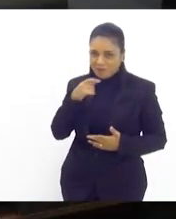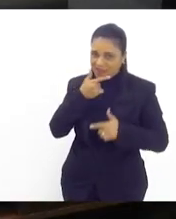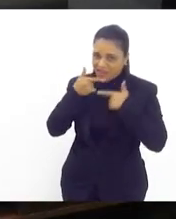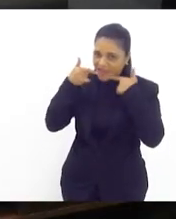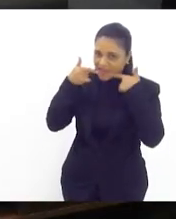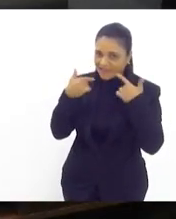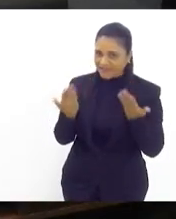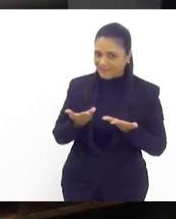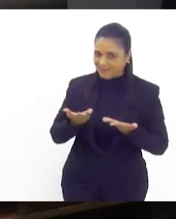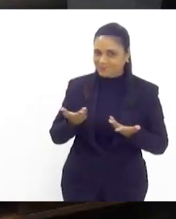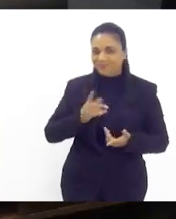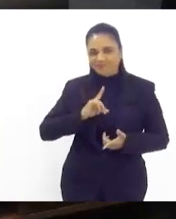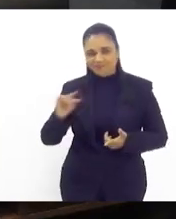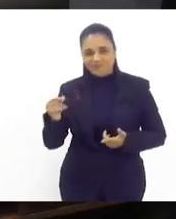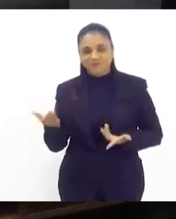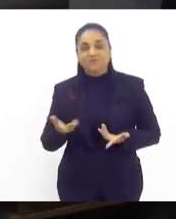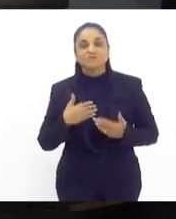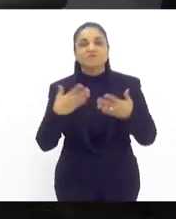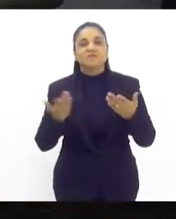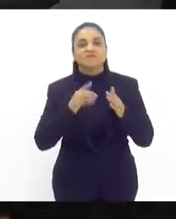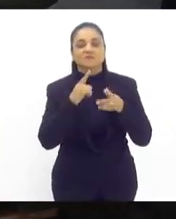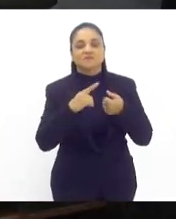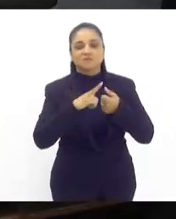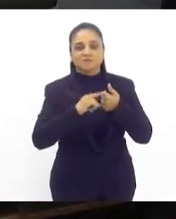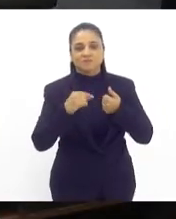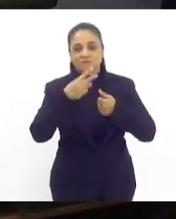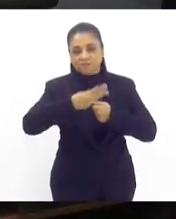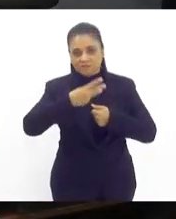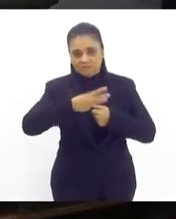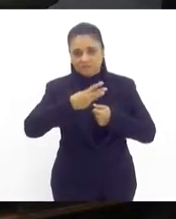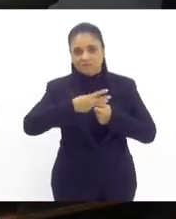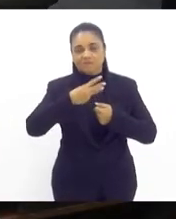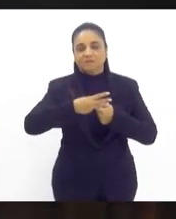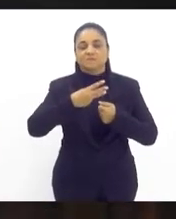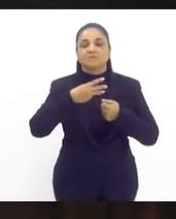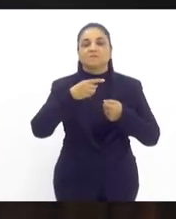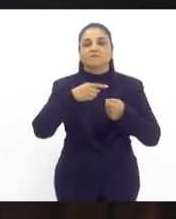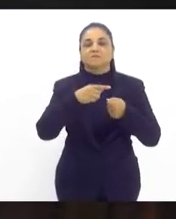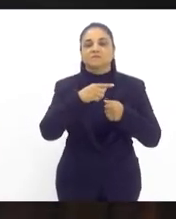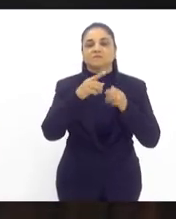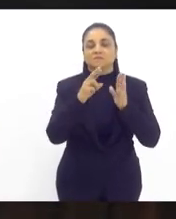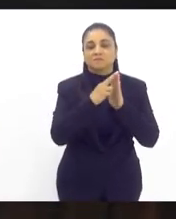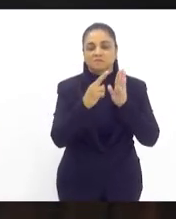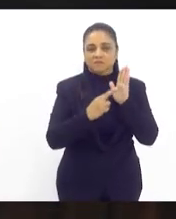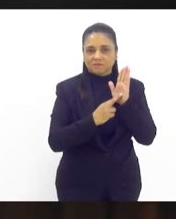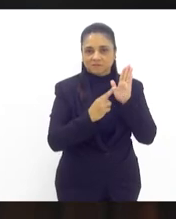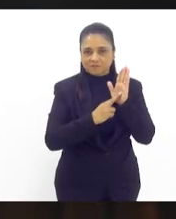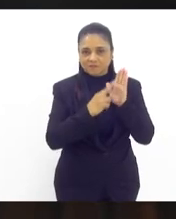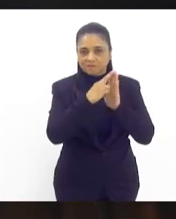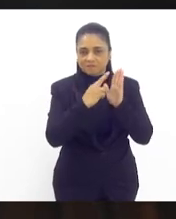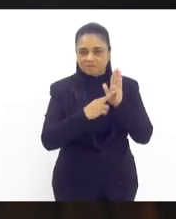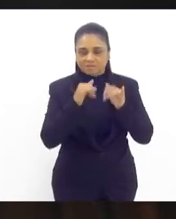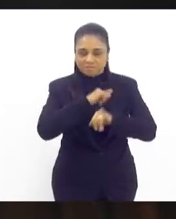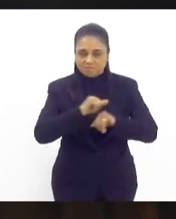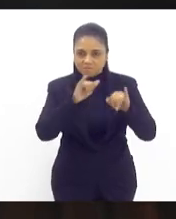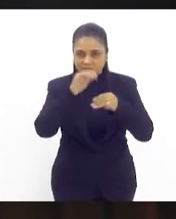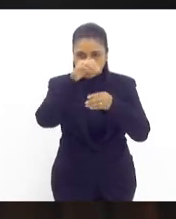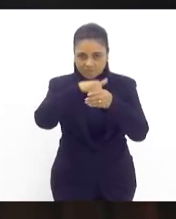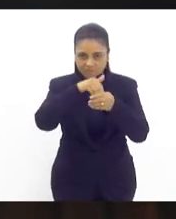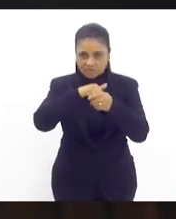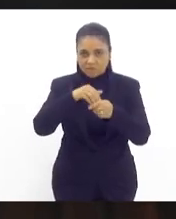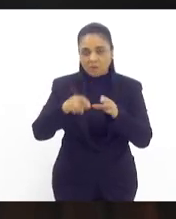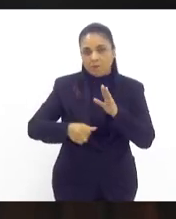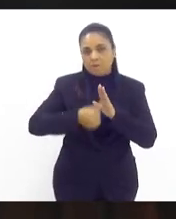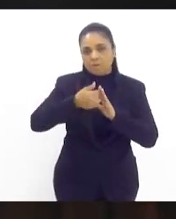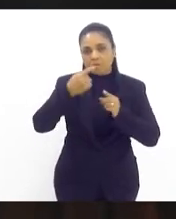incluindo a ordem do dia de acordo com o parágrafo terceiro do artigo 47 do Regimento Interno a anuncia tramitação ordinária em votação em primeira